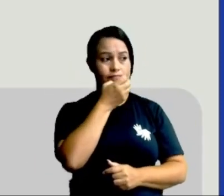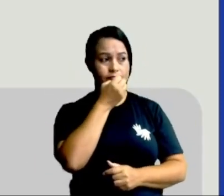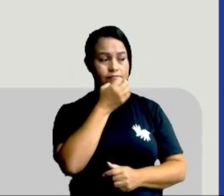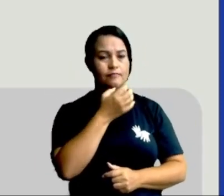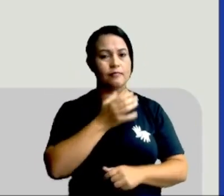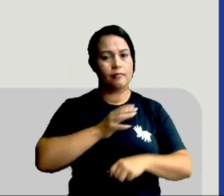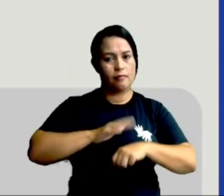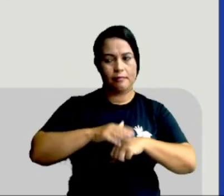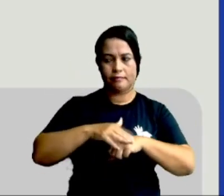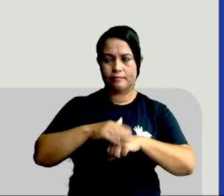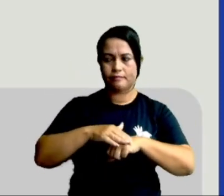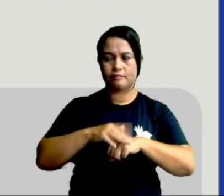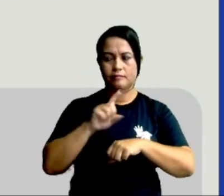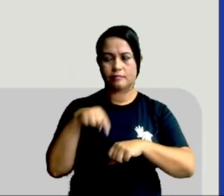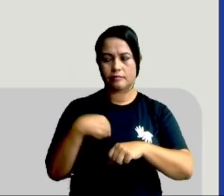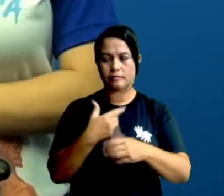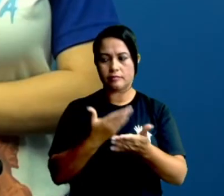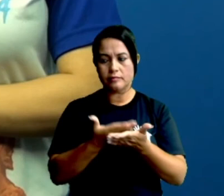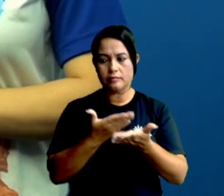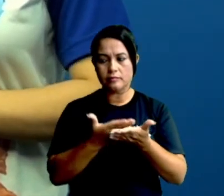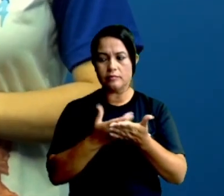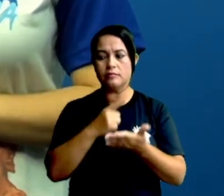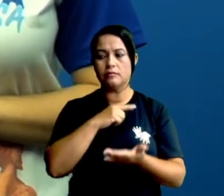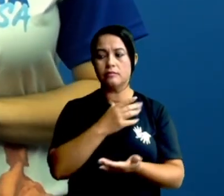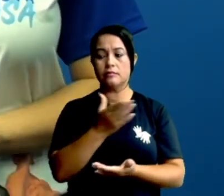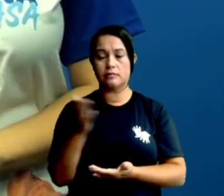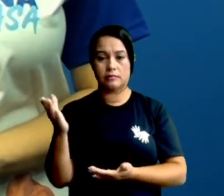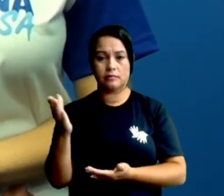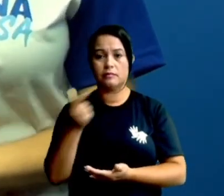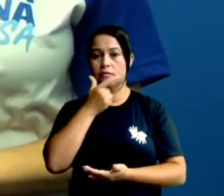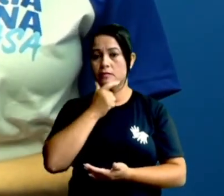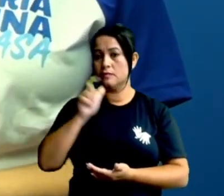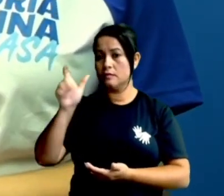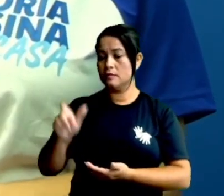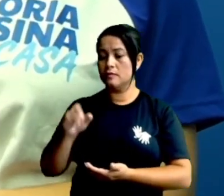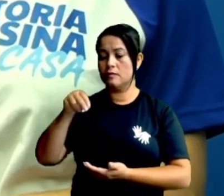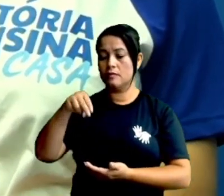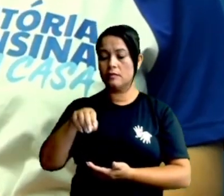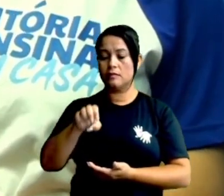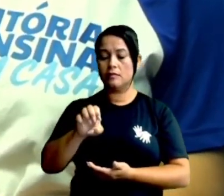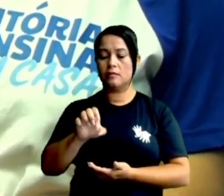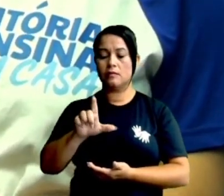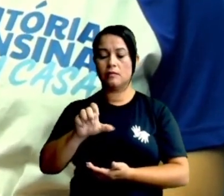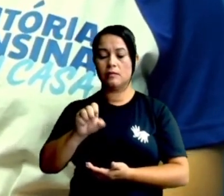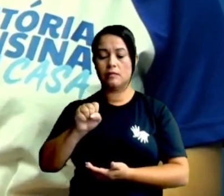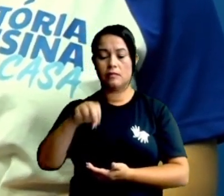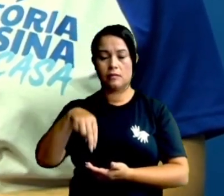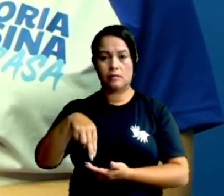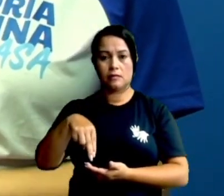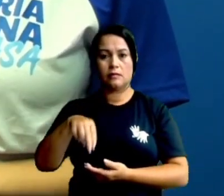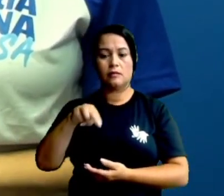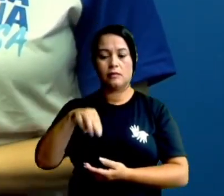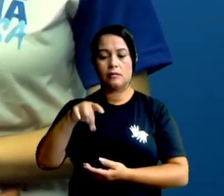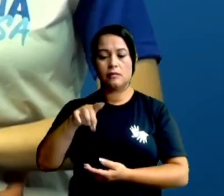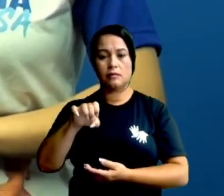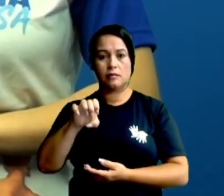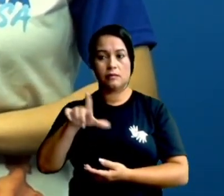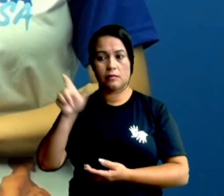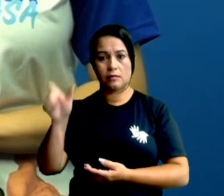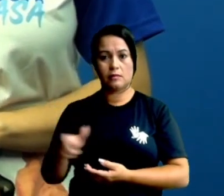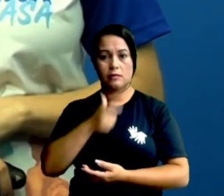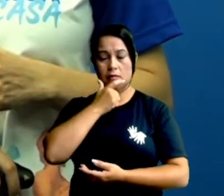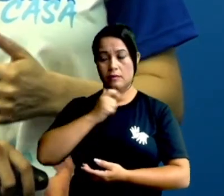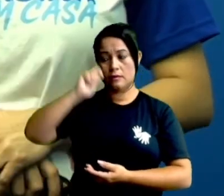para o momento, né, para a nossa aula. Temos aqui Nelson Mandela, né, que ele é um representante aí negro